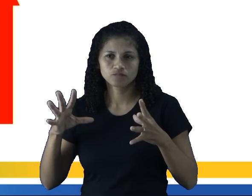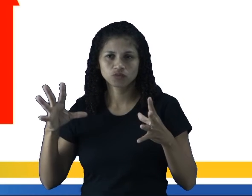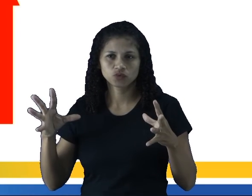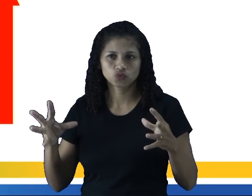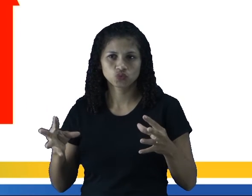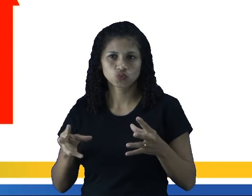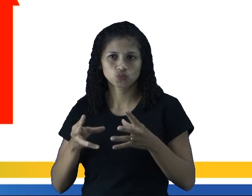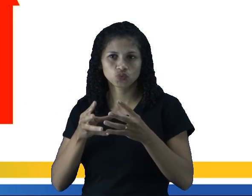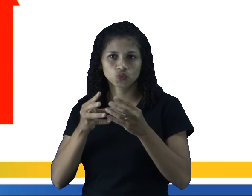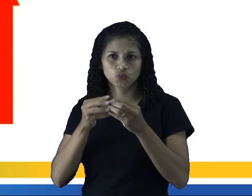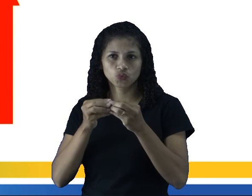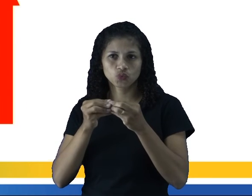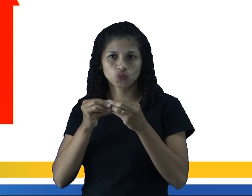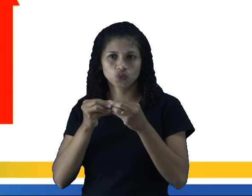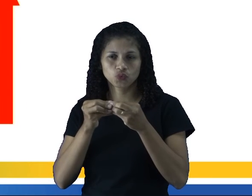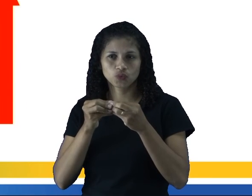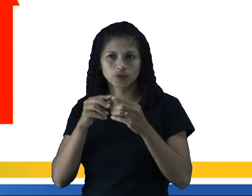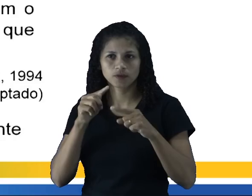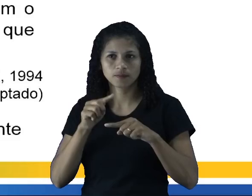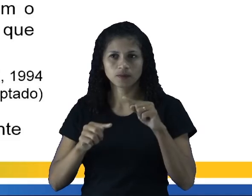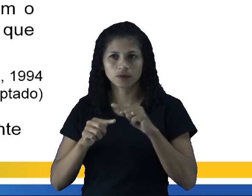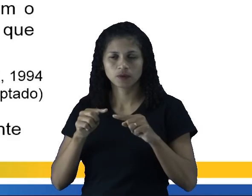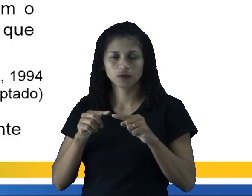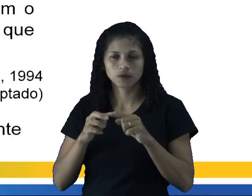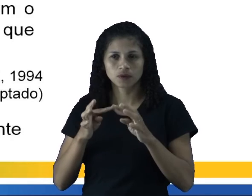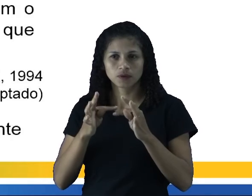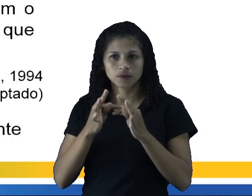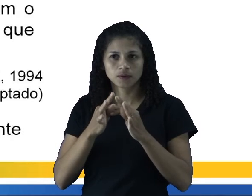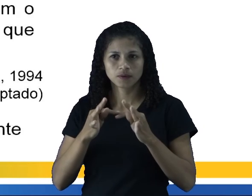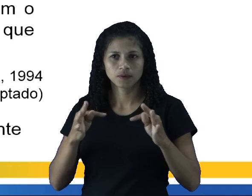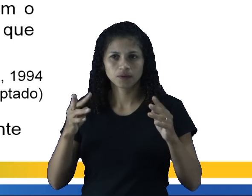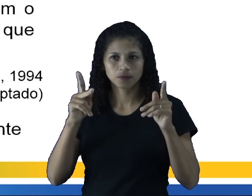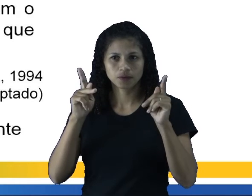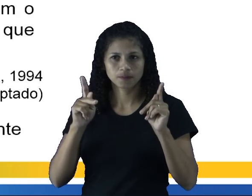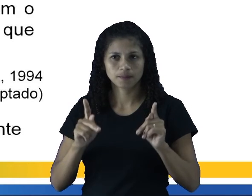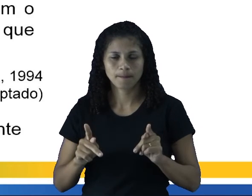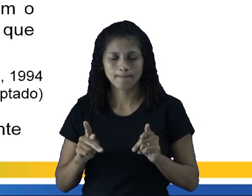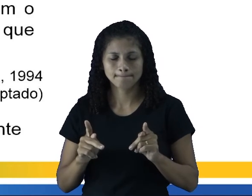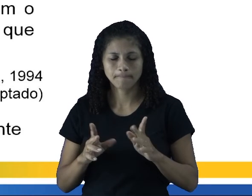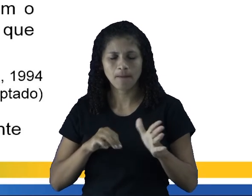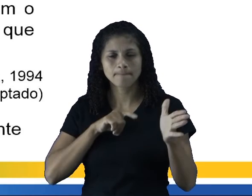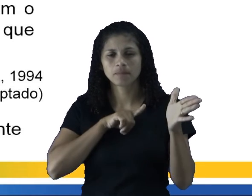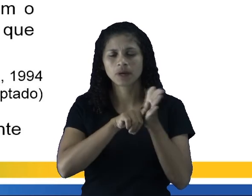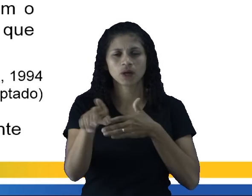das propriedades periódicas. Vamos lá, então, para uma questão do